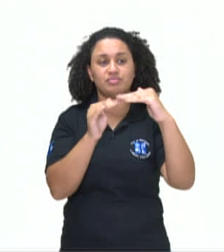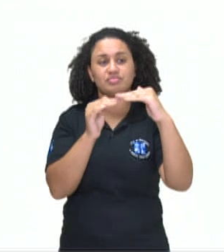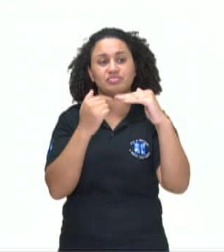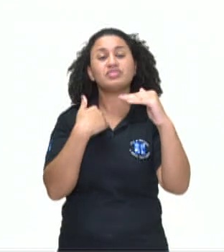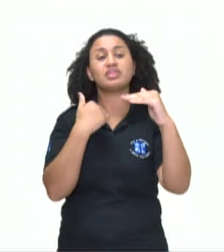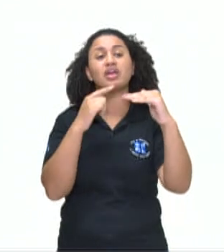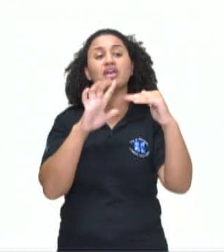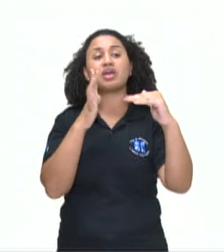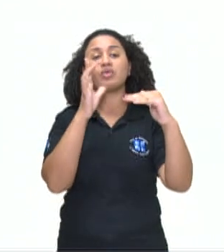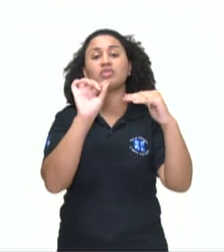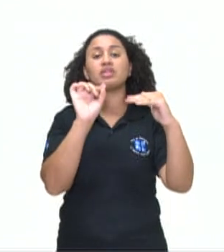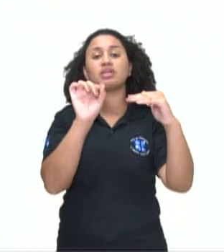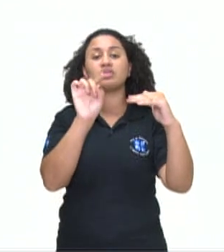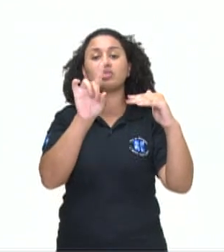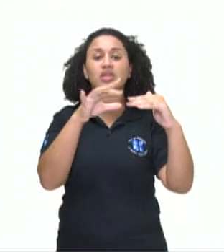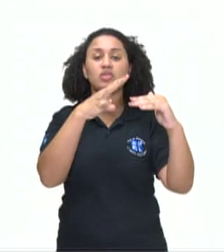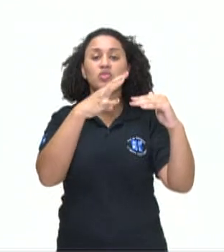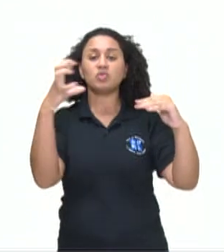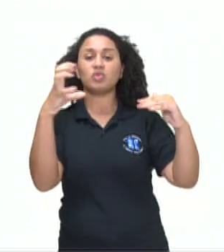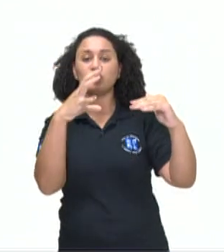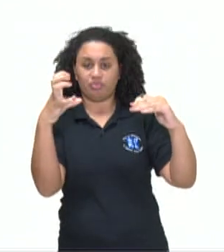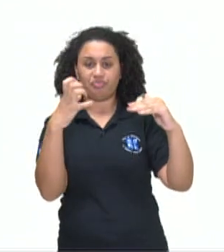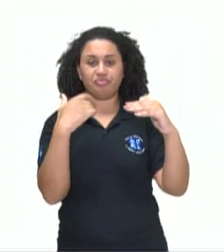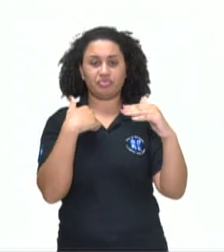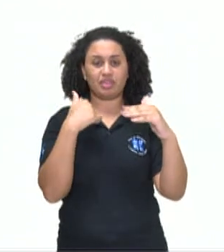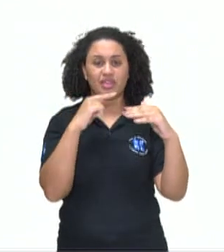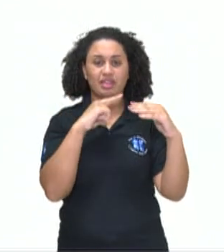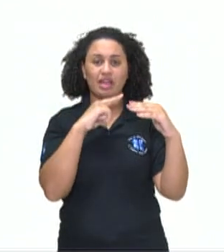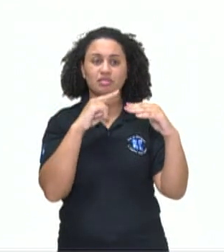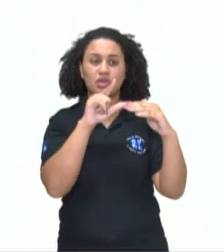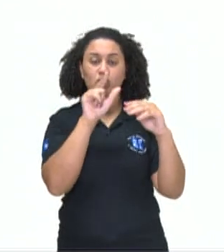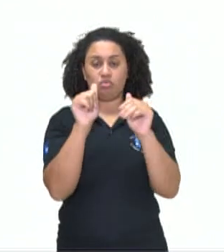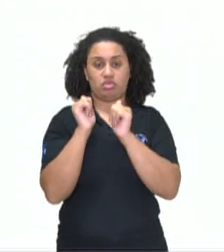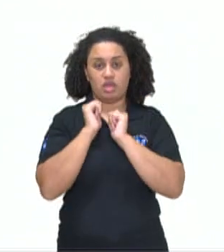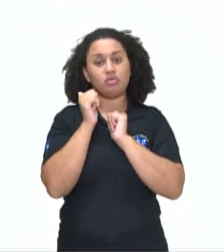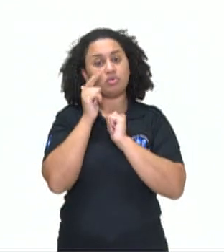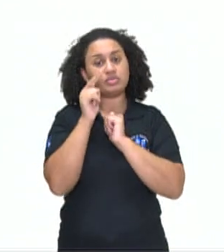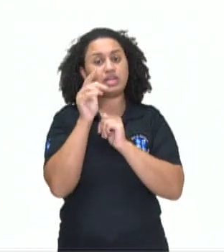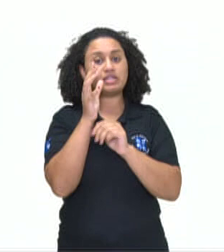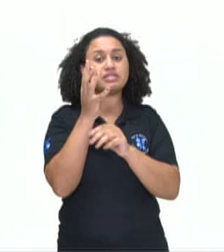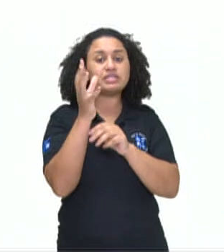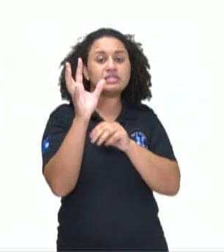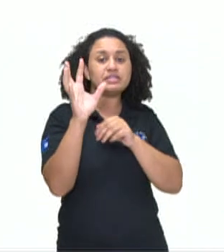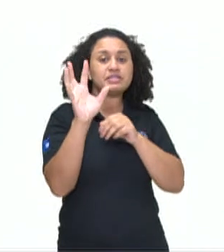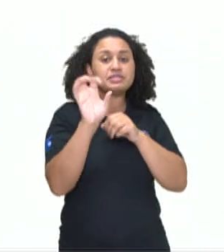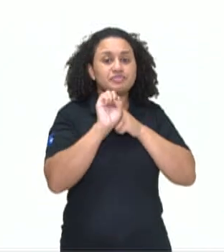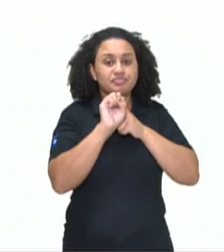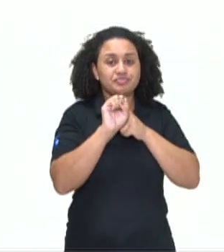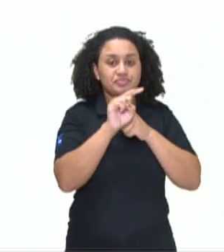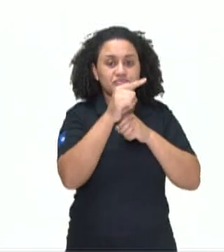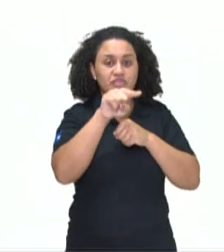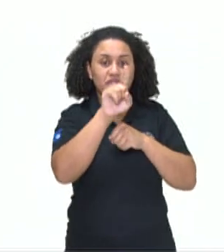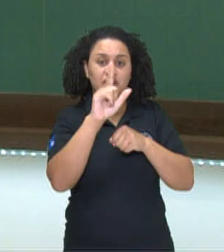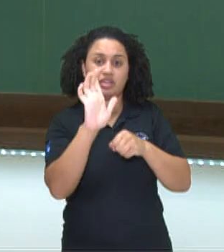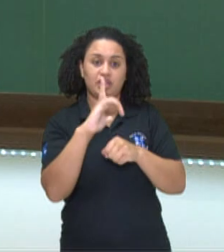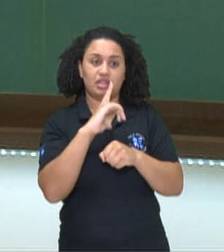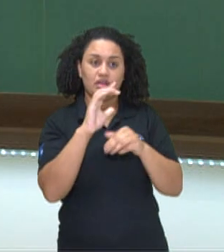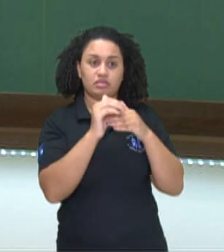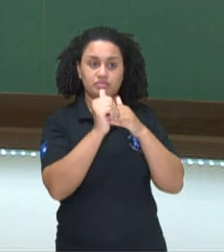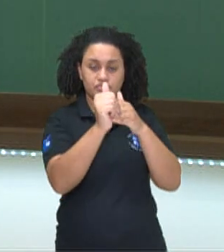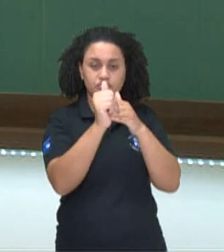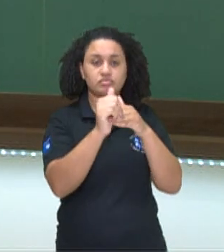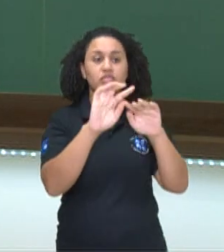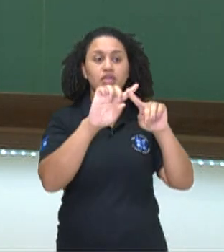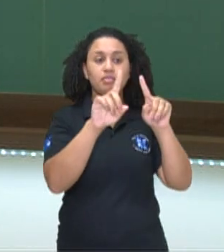ele ocorra uma atração. Sempre o corpo neutro se atrai pelo corpo carregado. Mas de tal forma que o corpo condutor fique